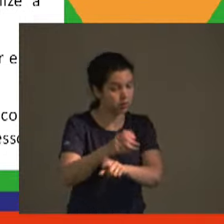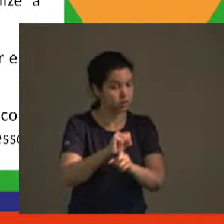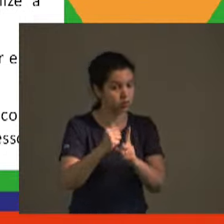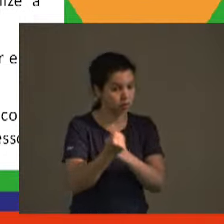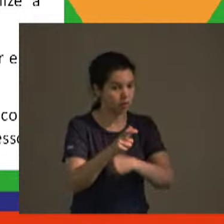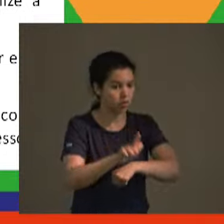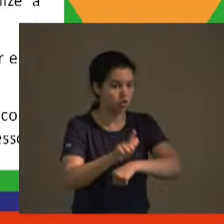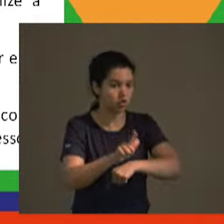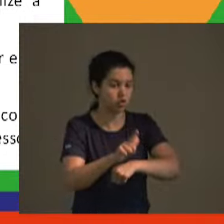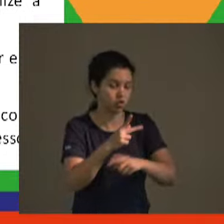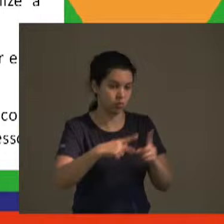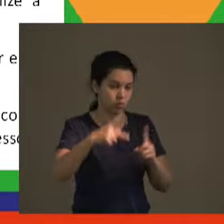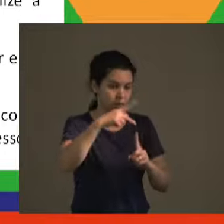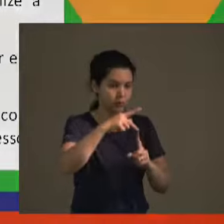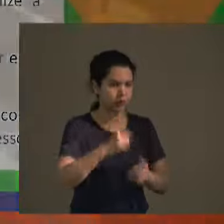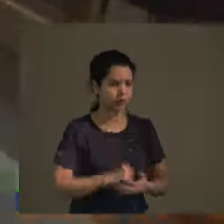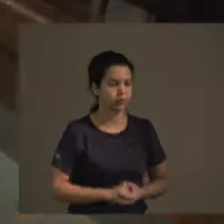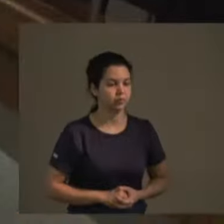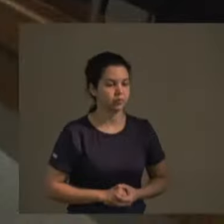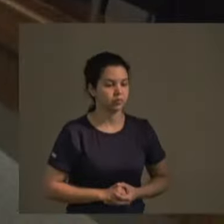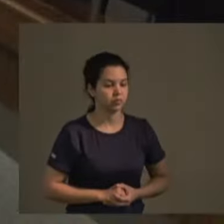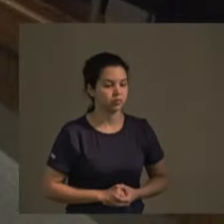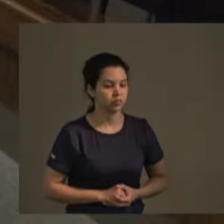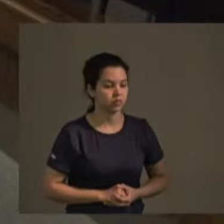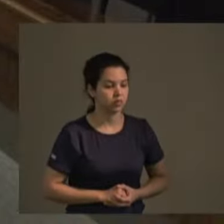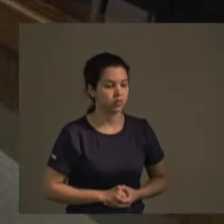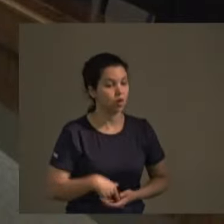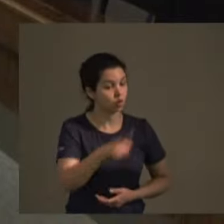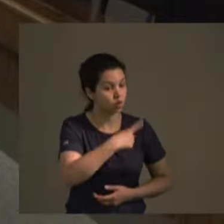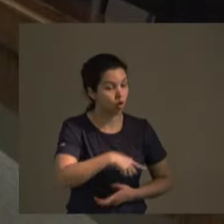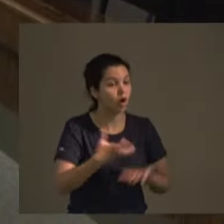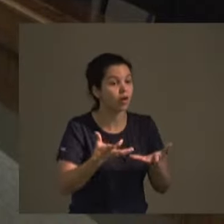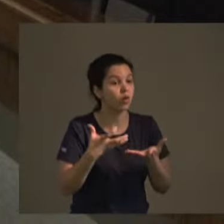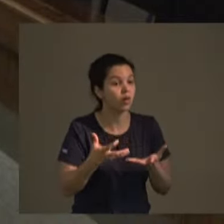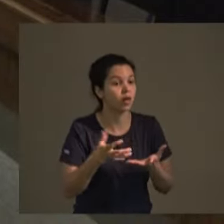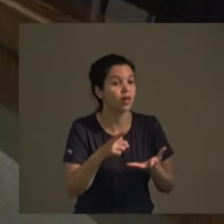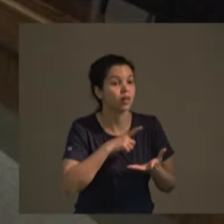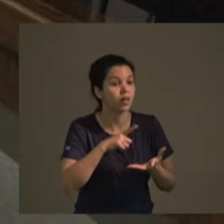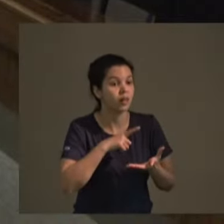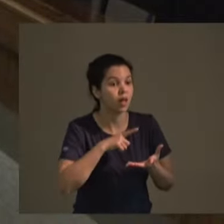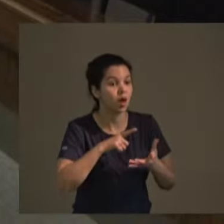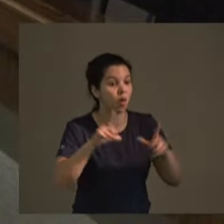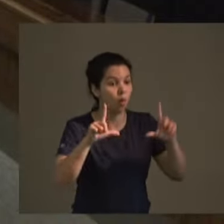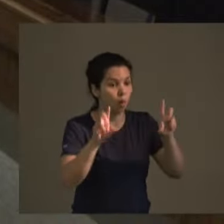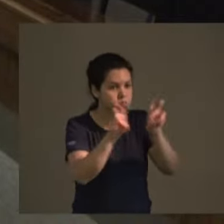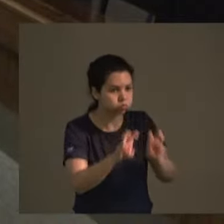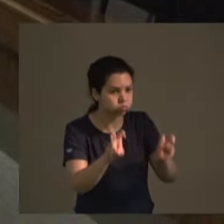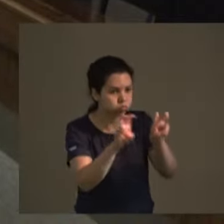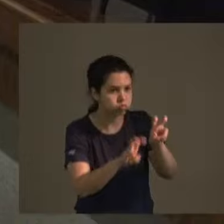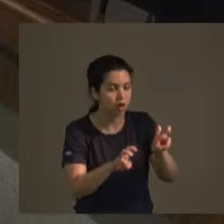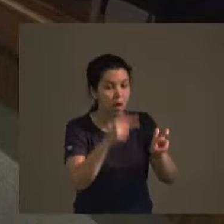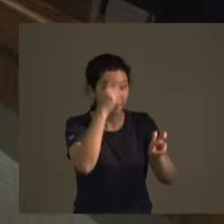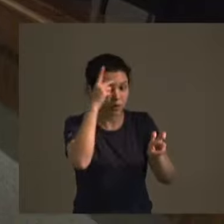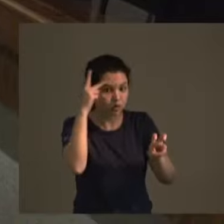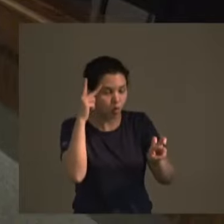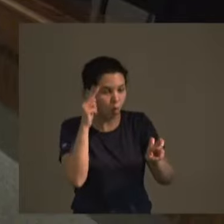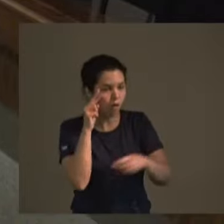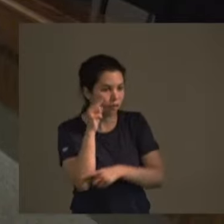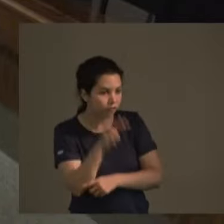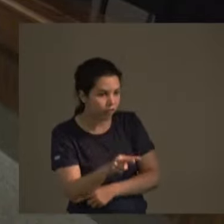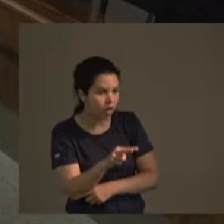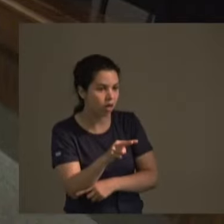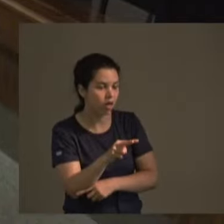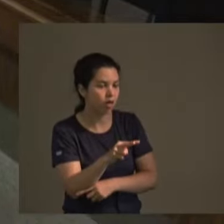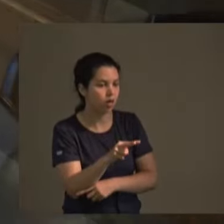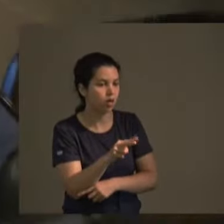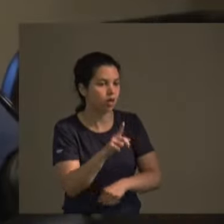A ideia é que haja um painel que as pessoas saibam em tempo real as ações que vão acontecendo para